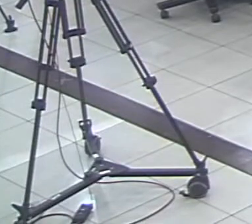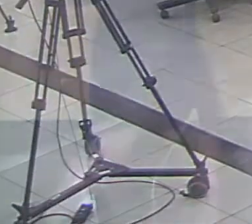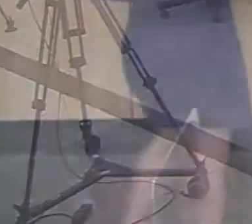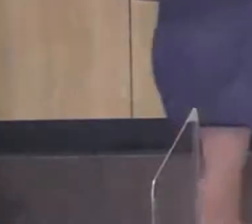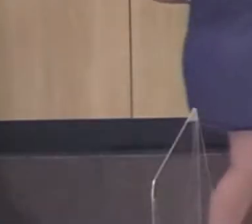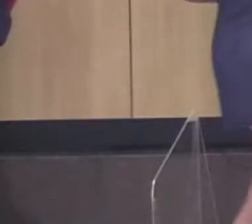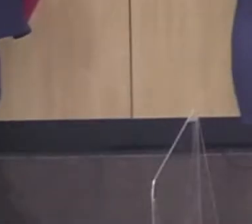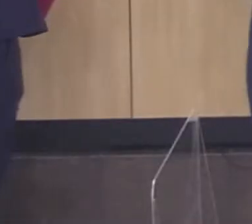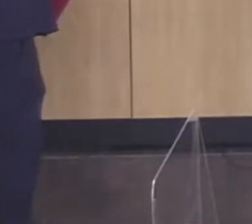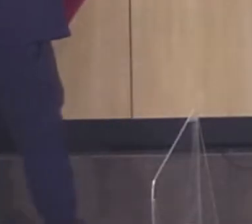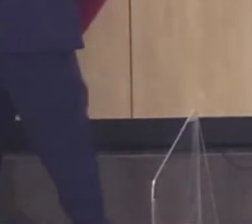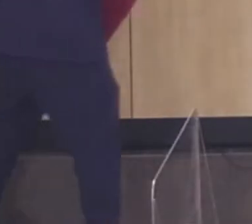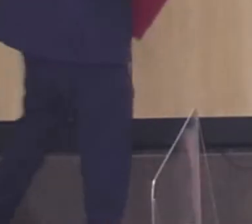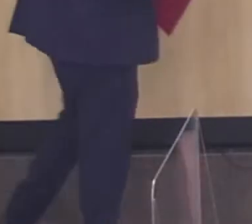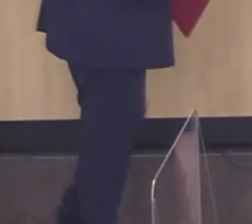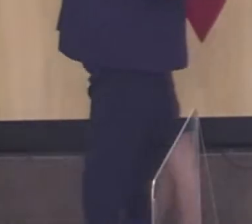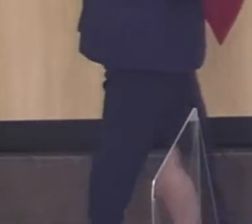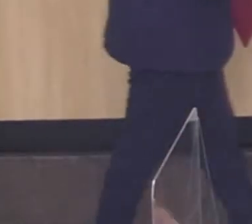E aí